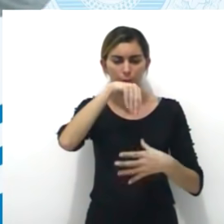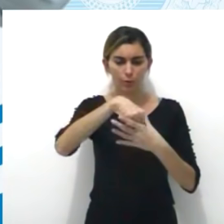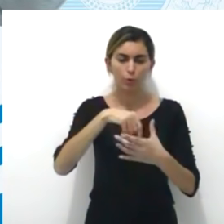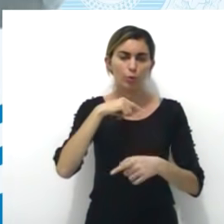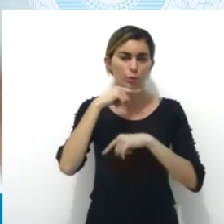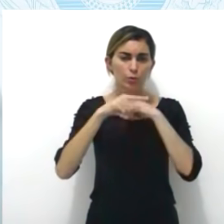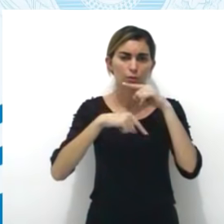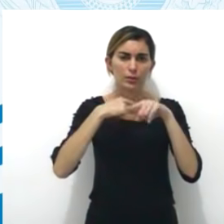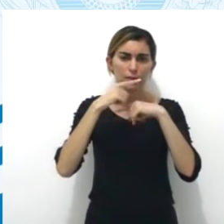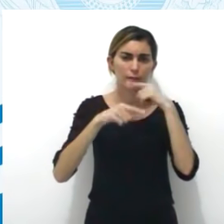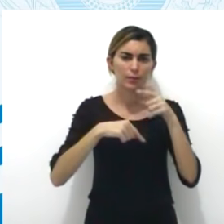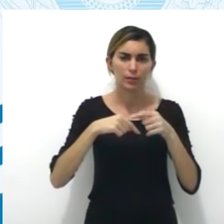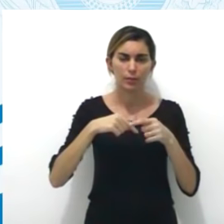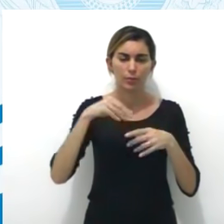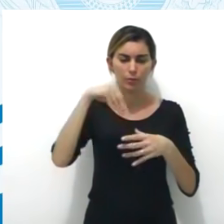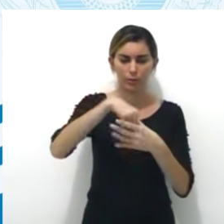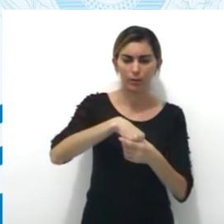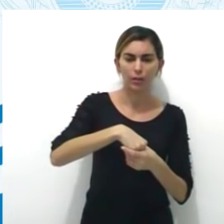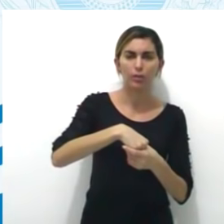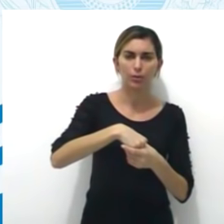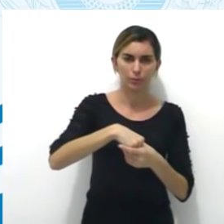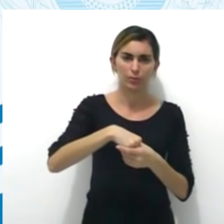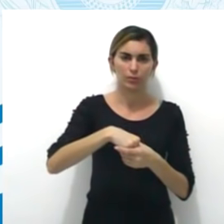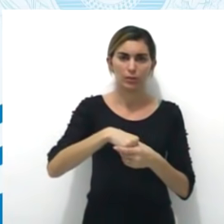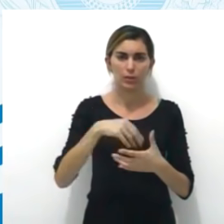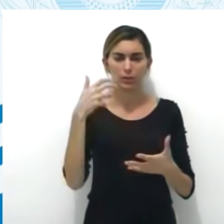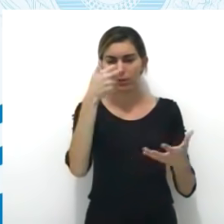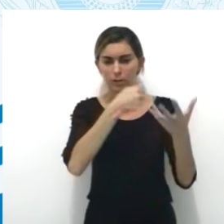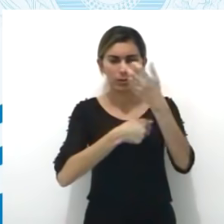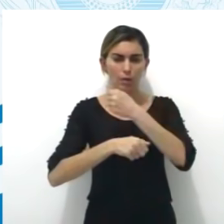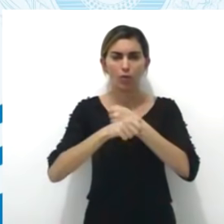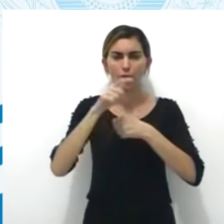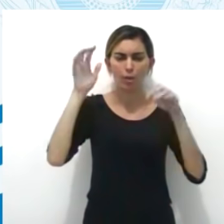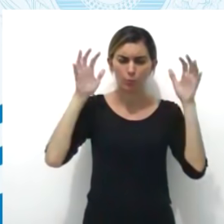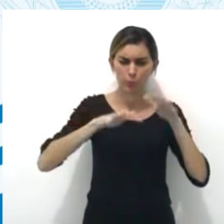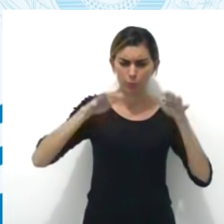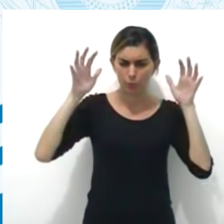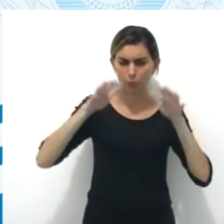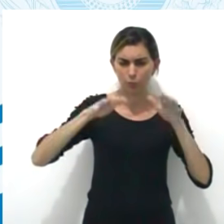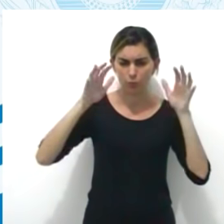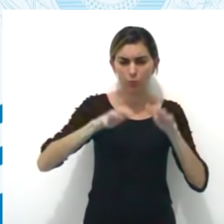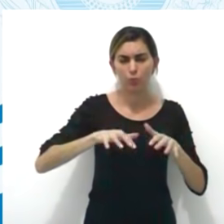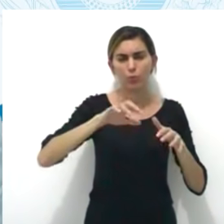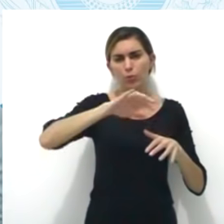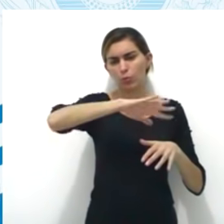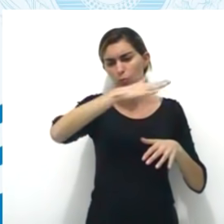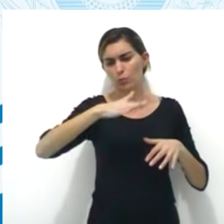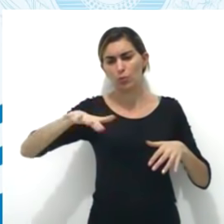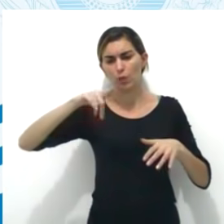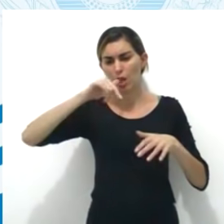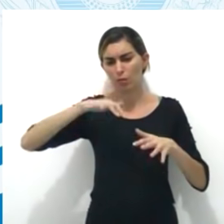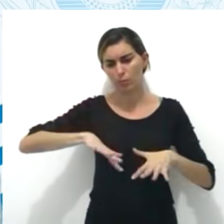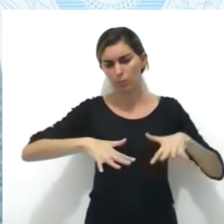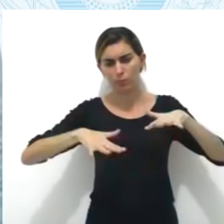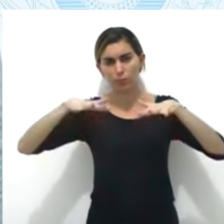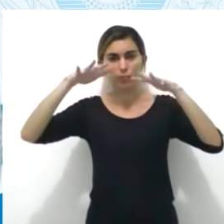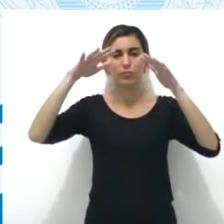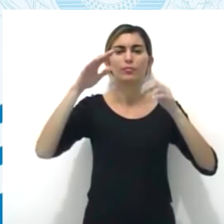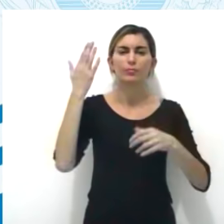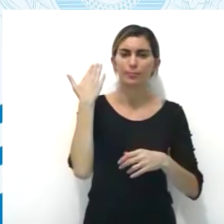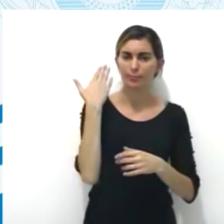que não conseguiram embarcar para se salvar de quê? Do grande dilúvio.